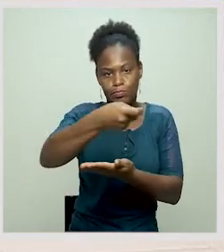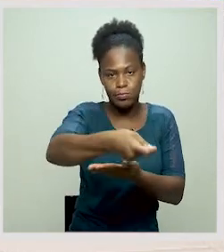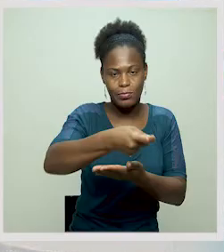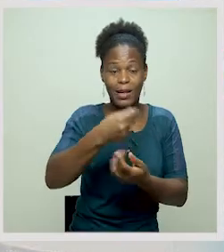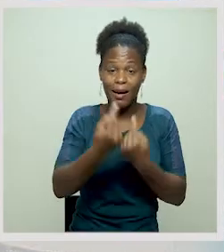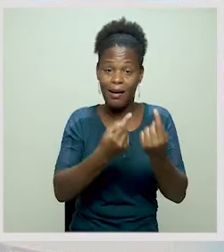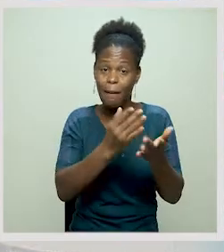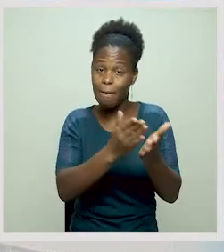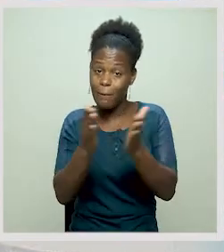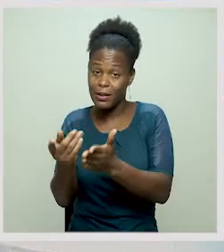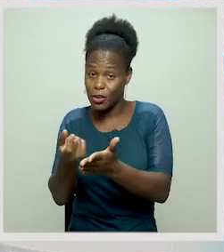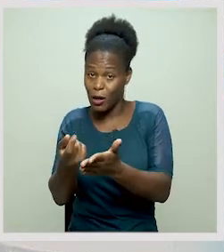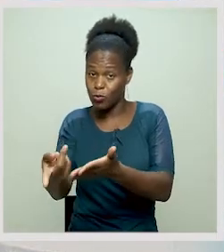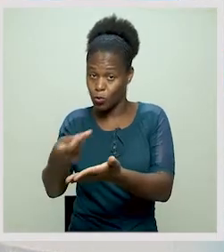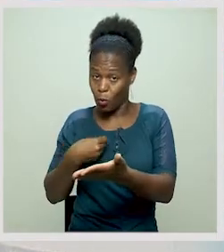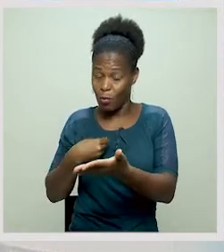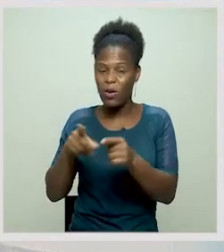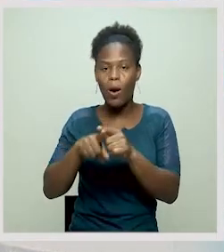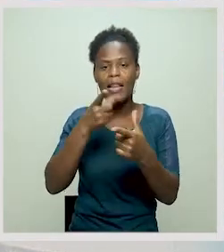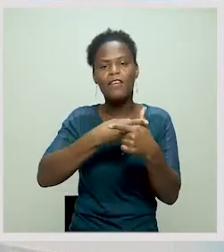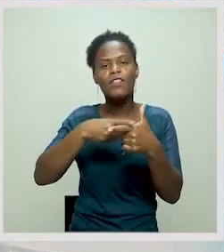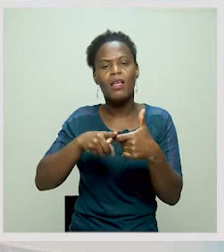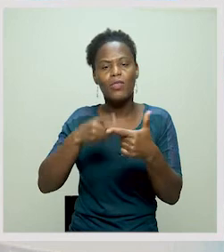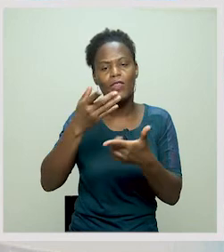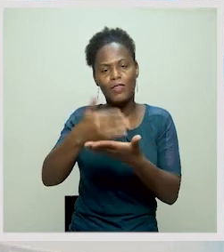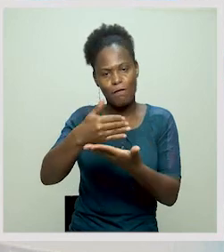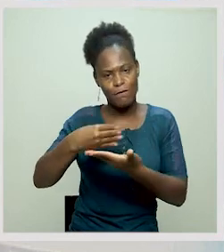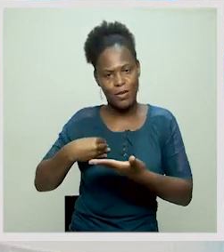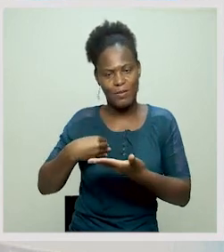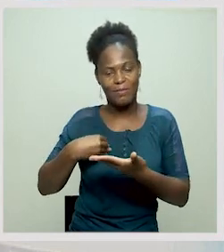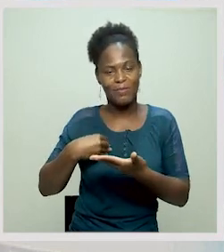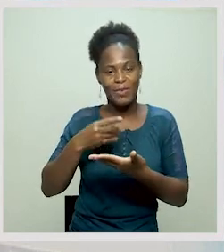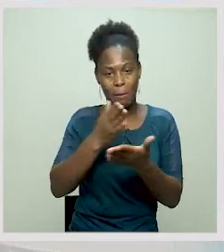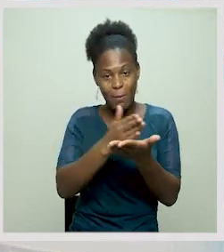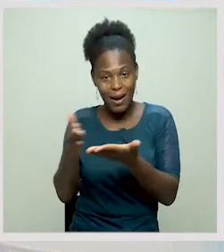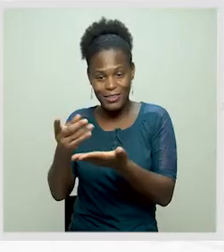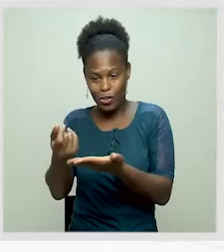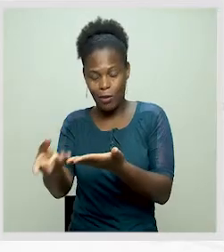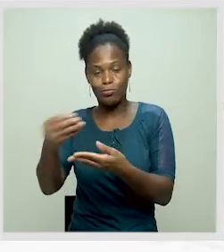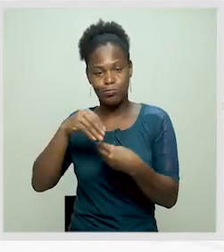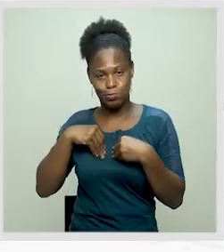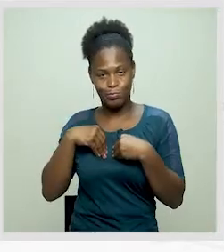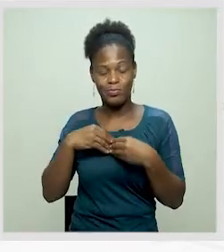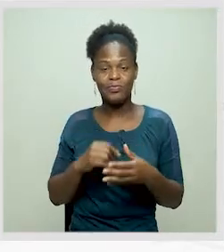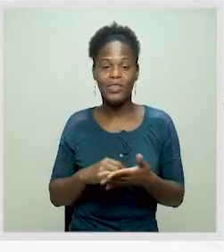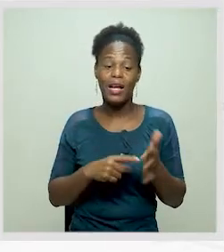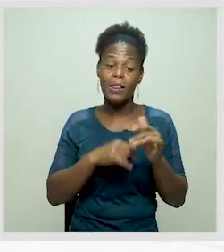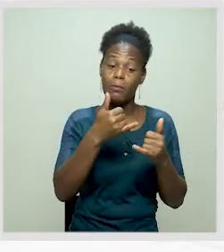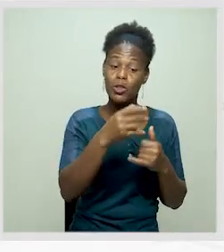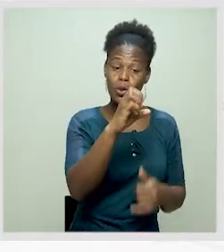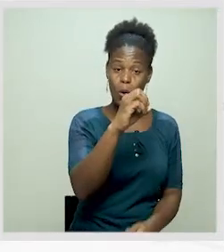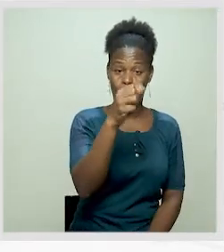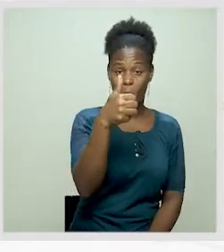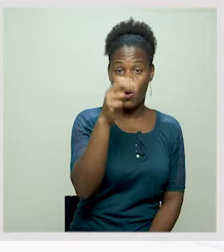chamamos de dividendo. Ao contrário, nós temos obrigação. Uma